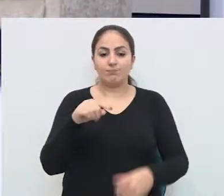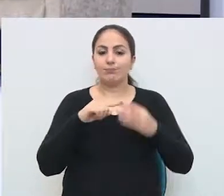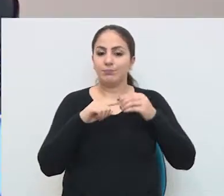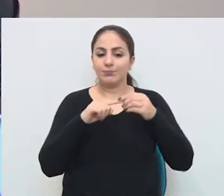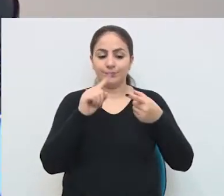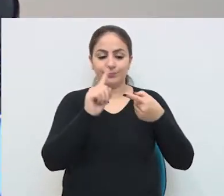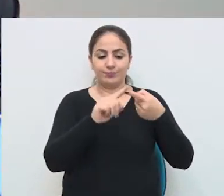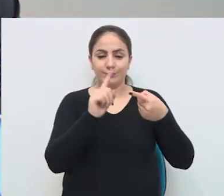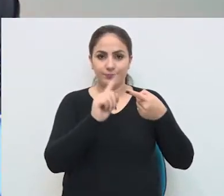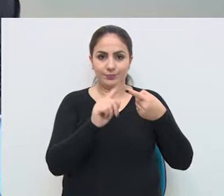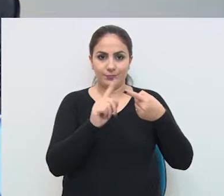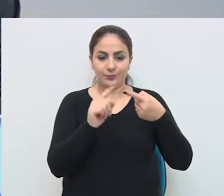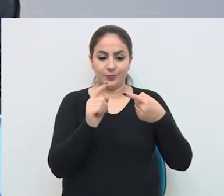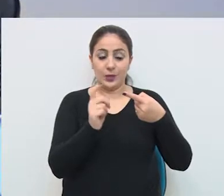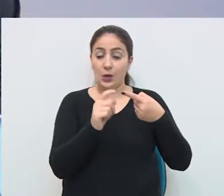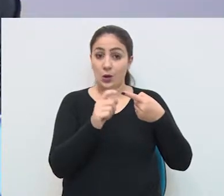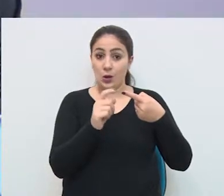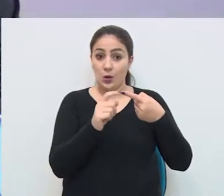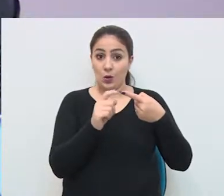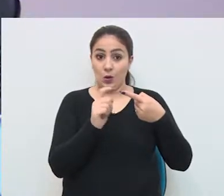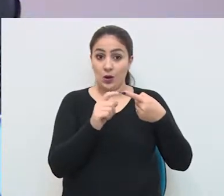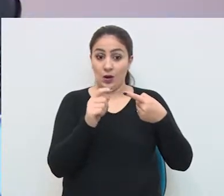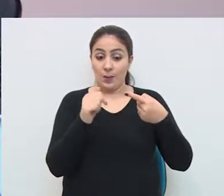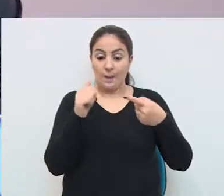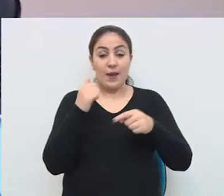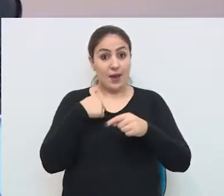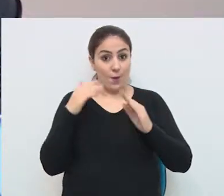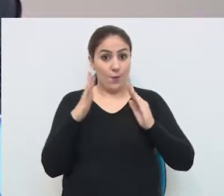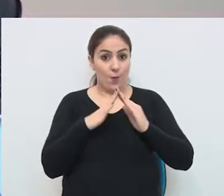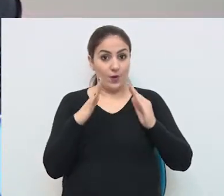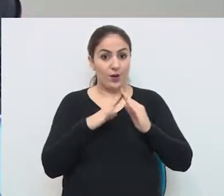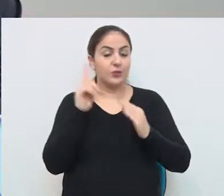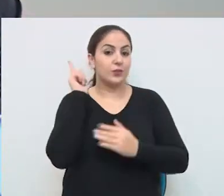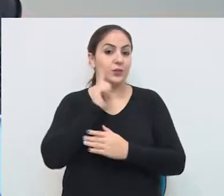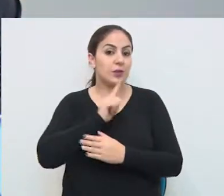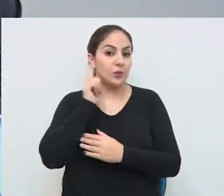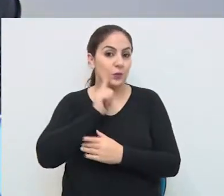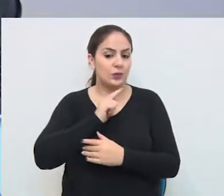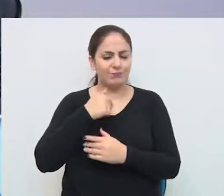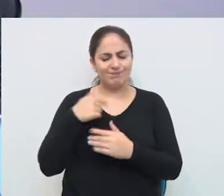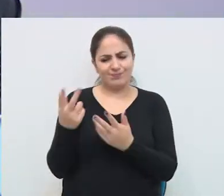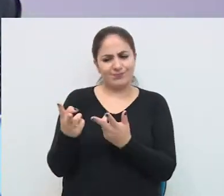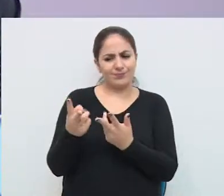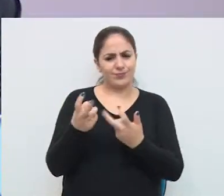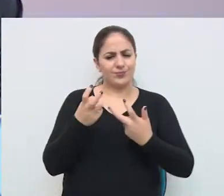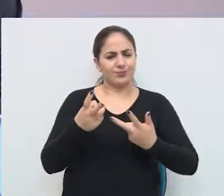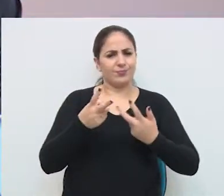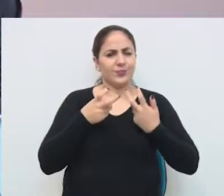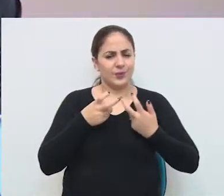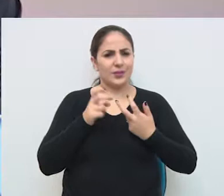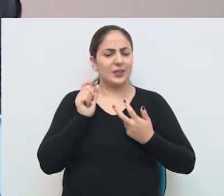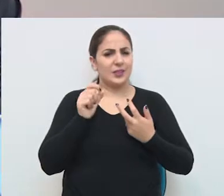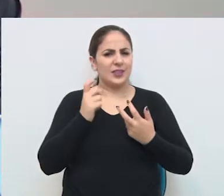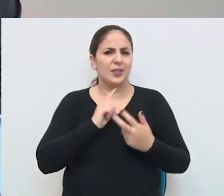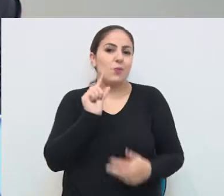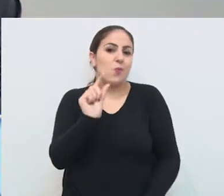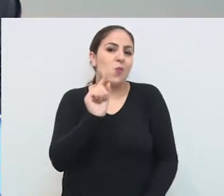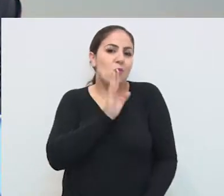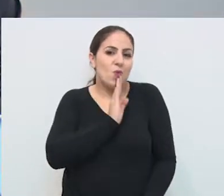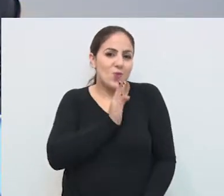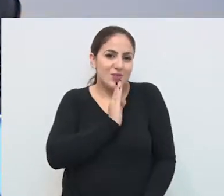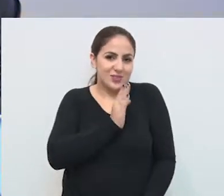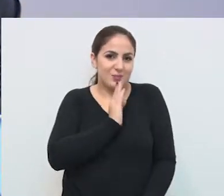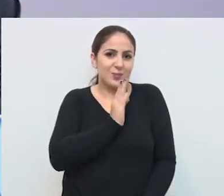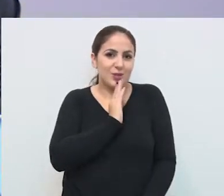assim principais. Uma delas é que, morando nos Estados Unidos, eu percebi que eles têm